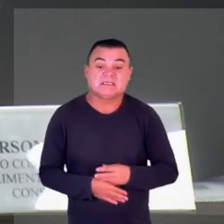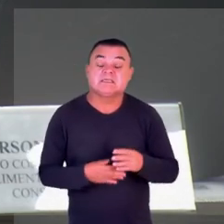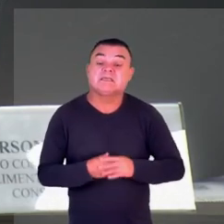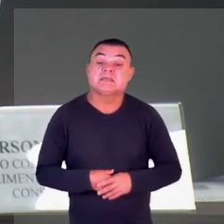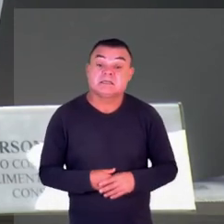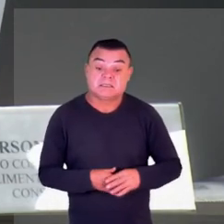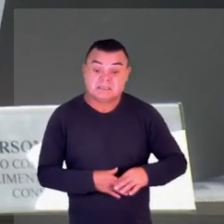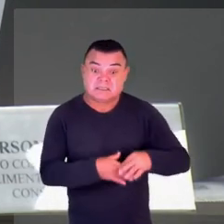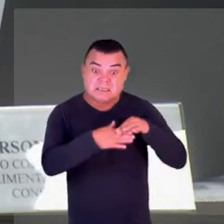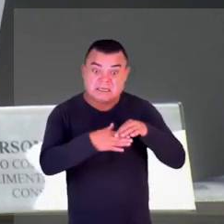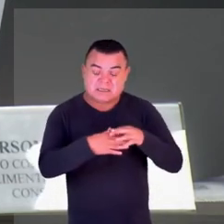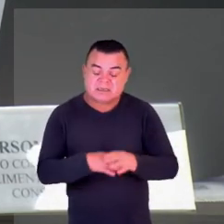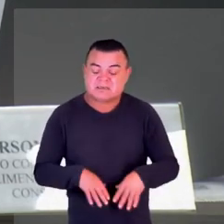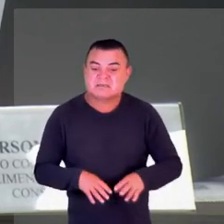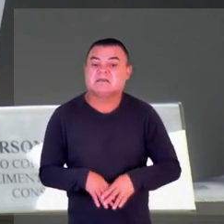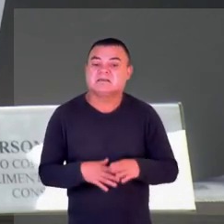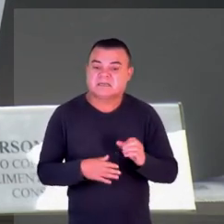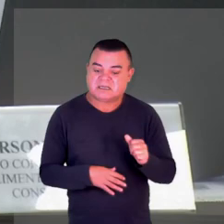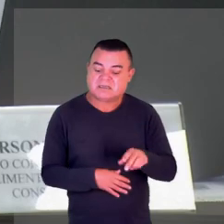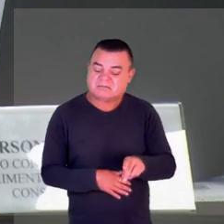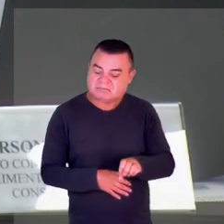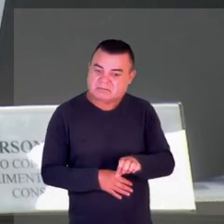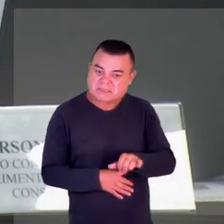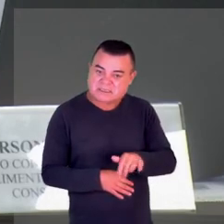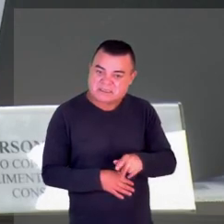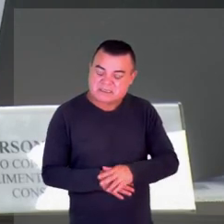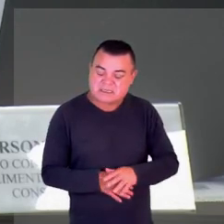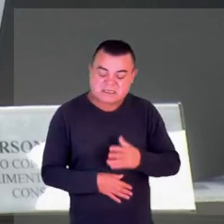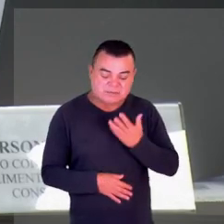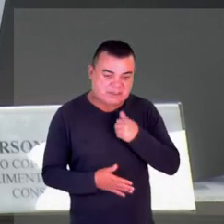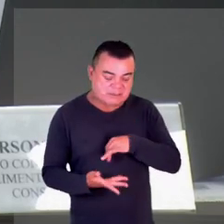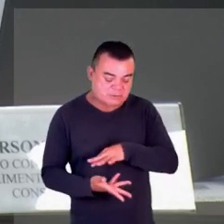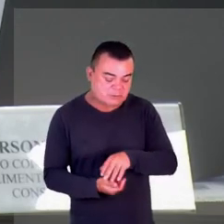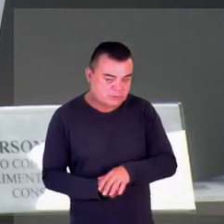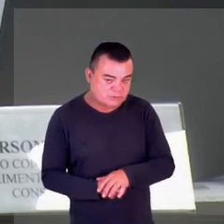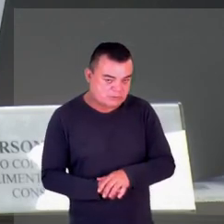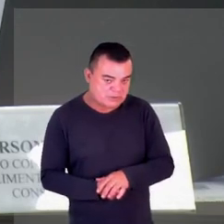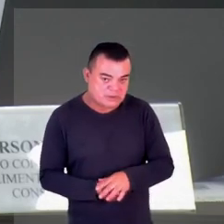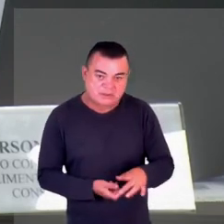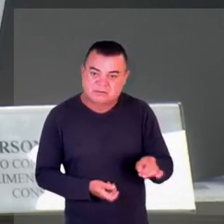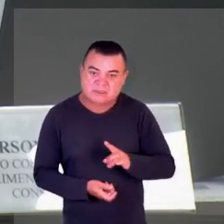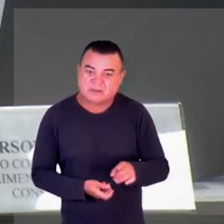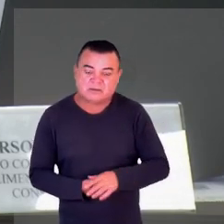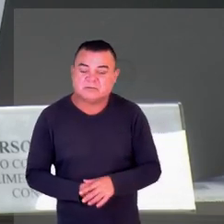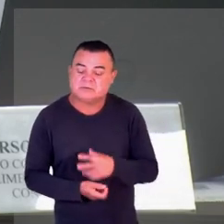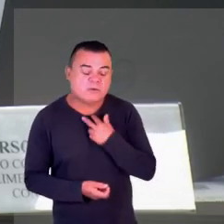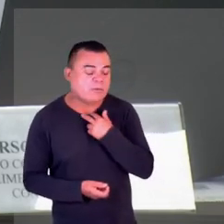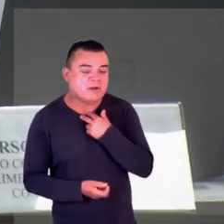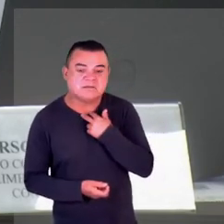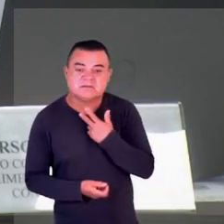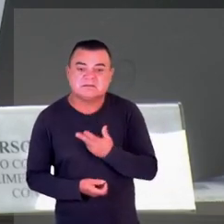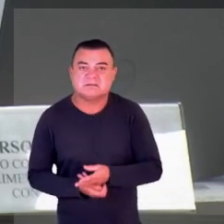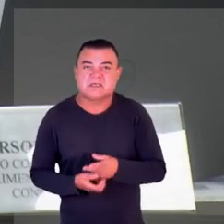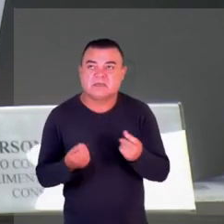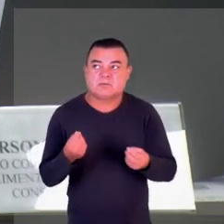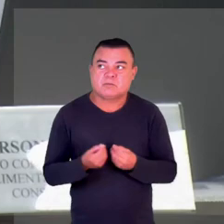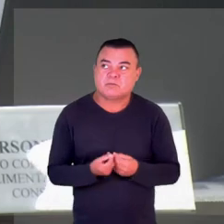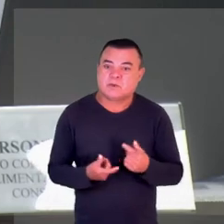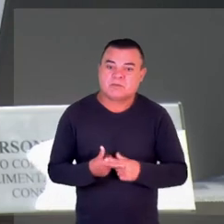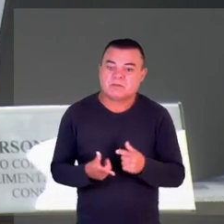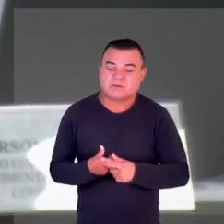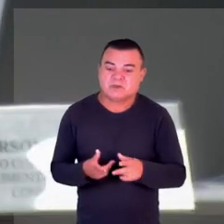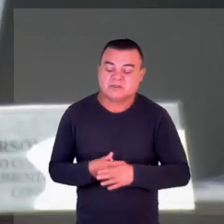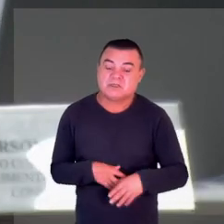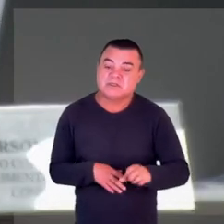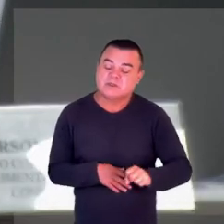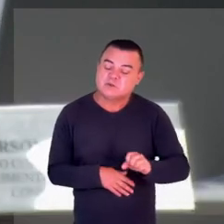então o alimento direito à alimentação não pode ser uma questão de sobrevivência né ela tem que ser uma uma uma uma